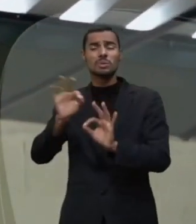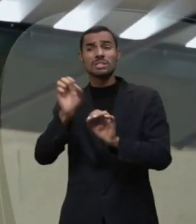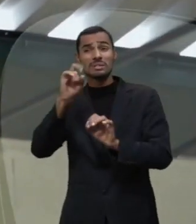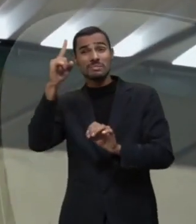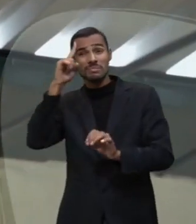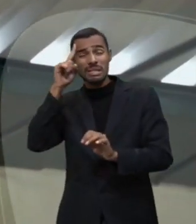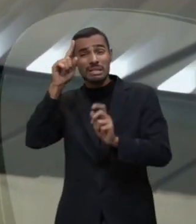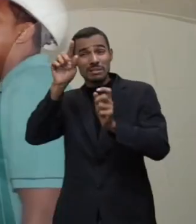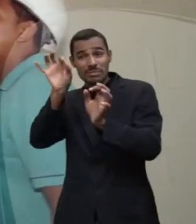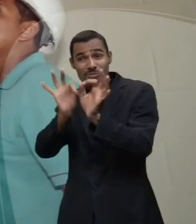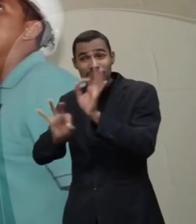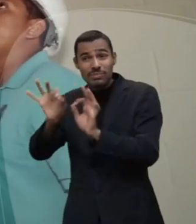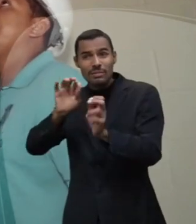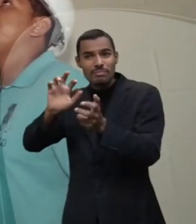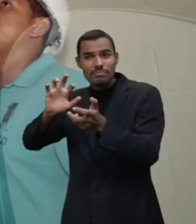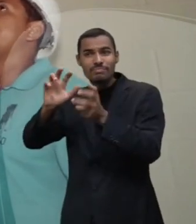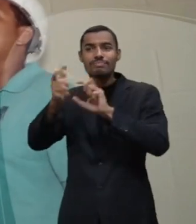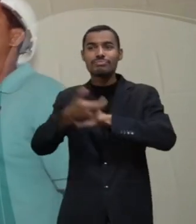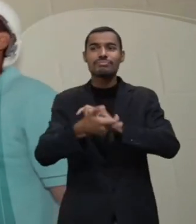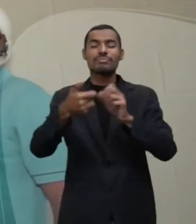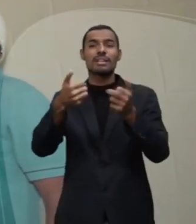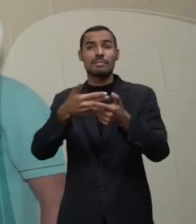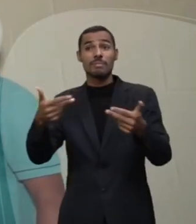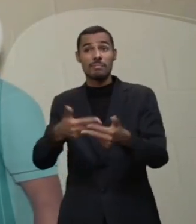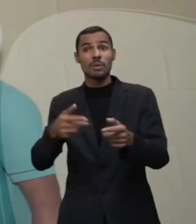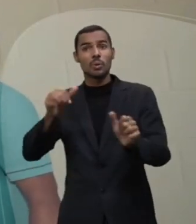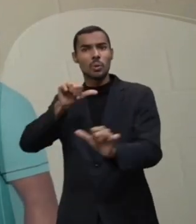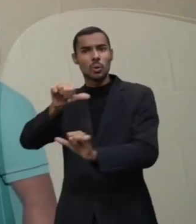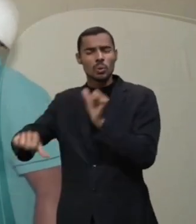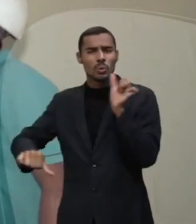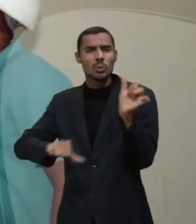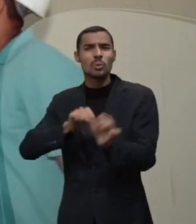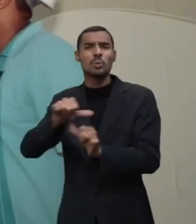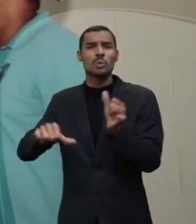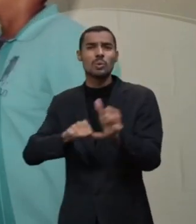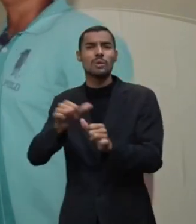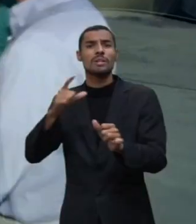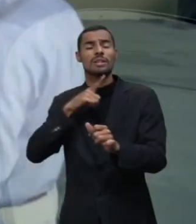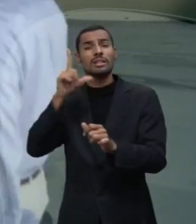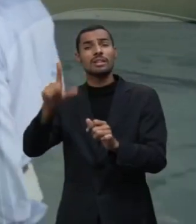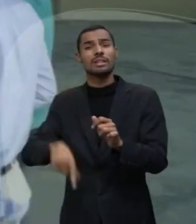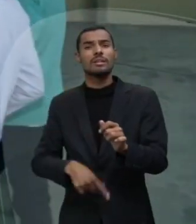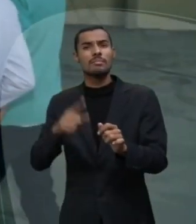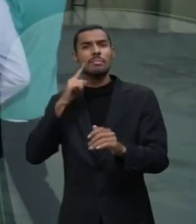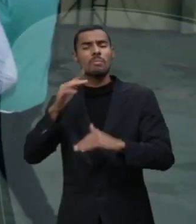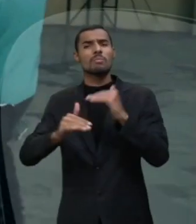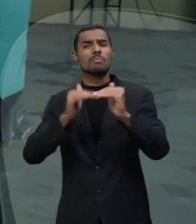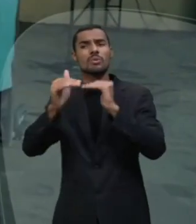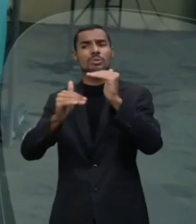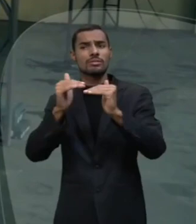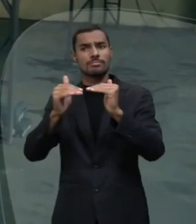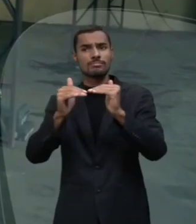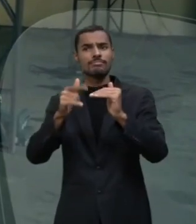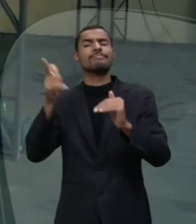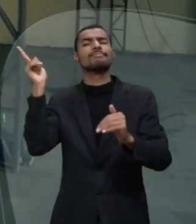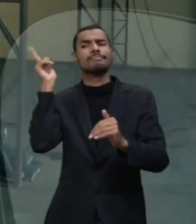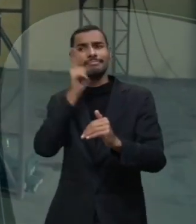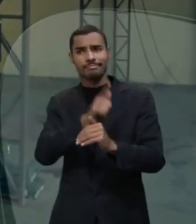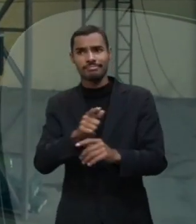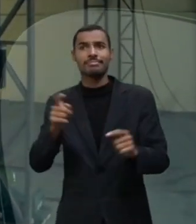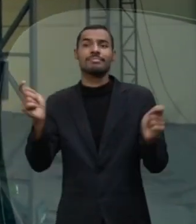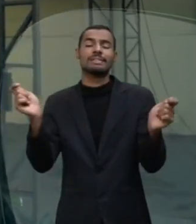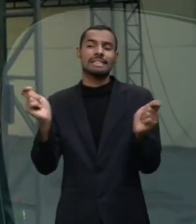precisar readequar uma troca de equipamento ou alterar a linha de produção, eu